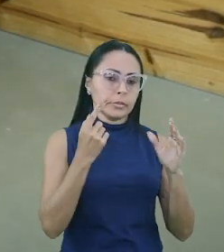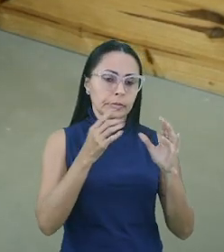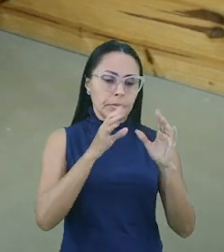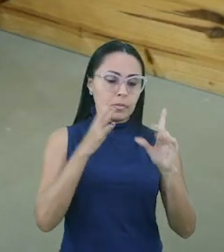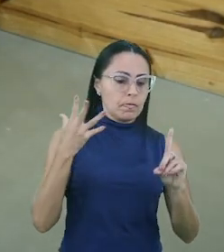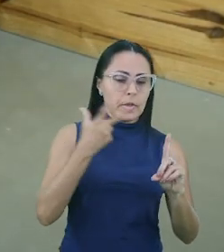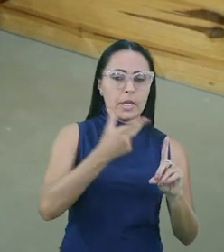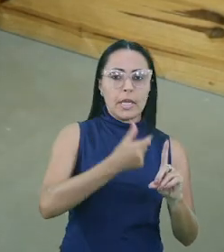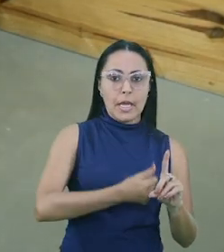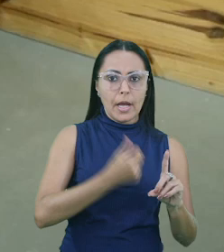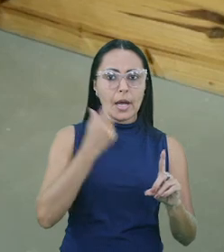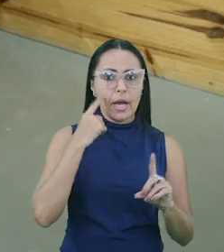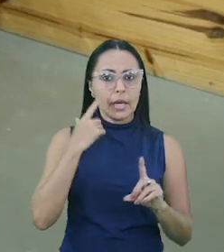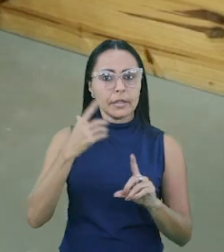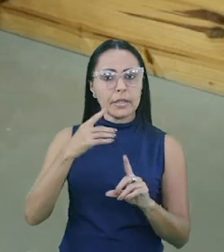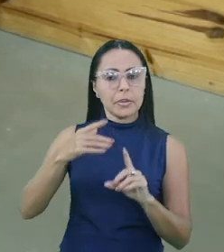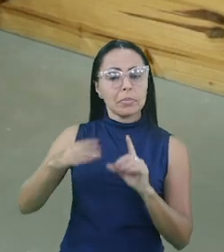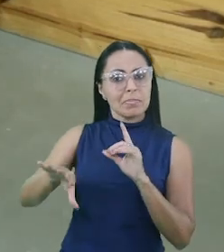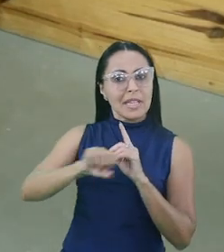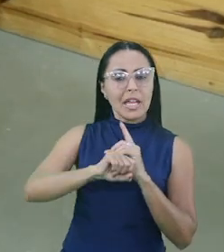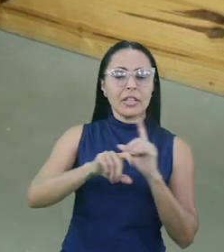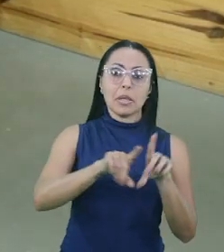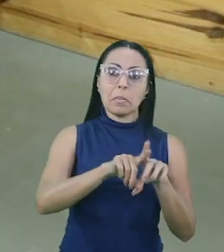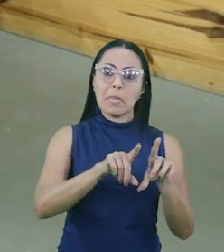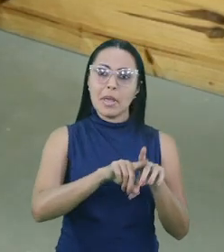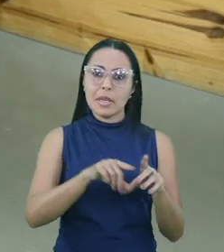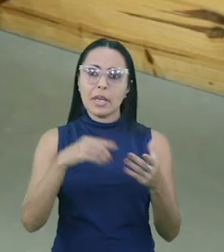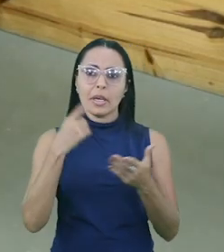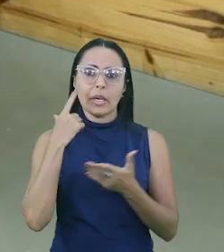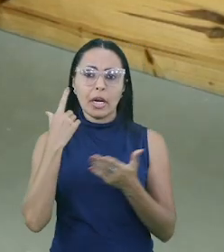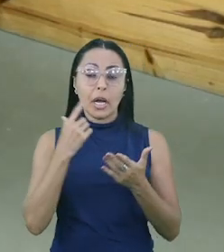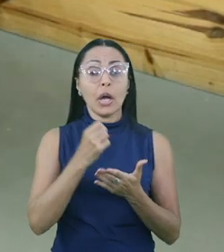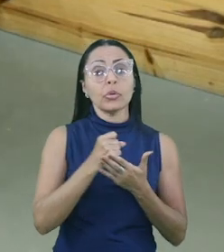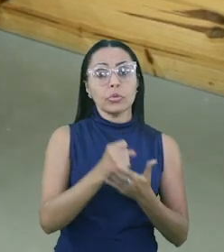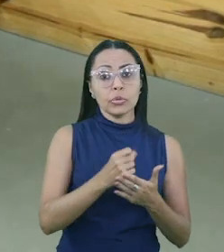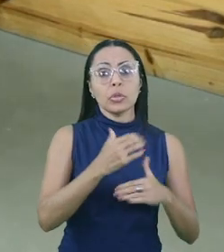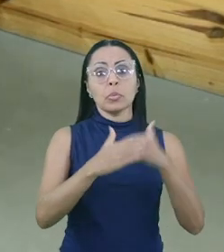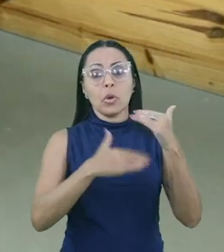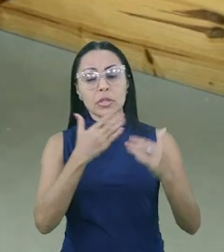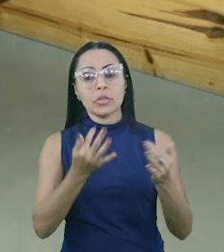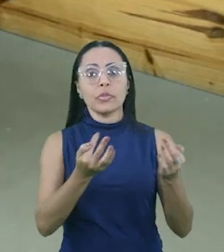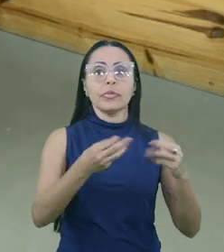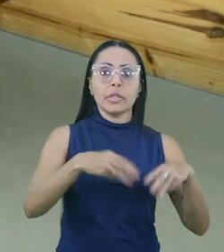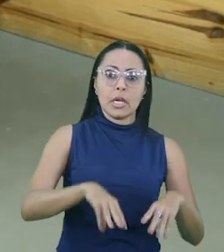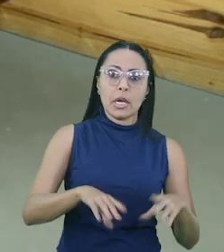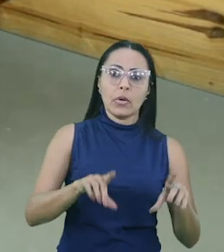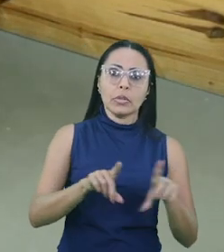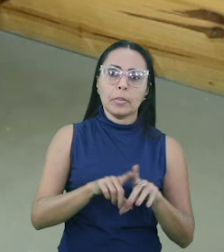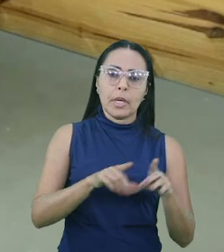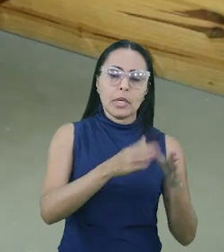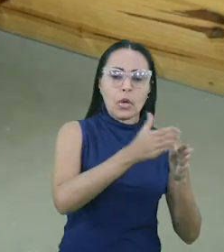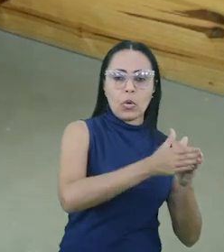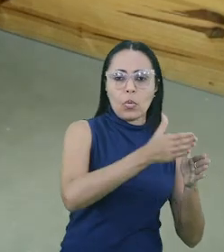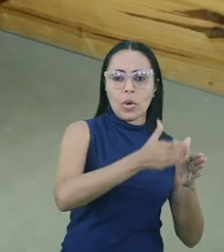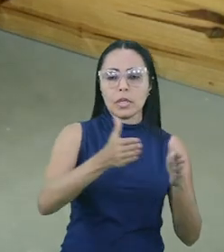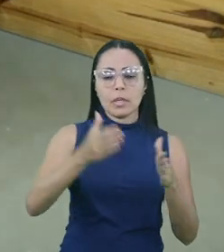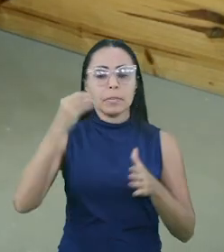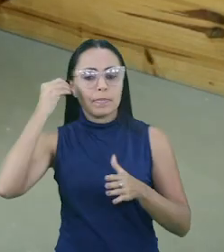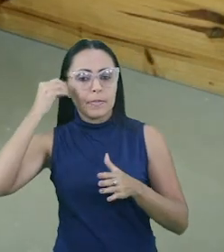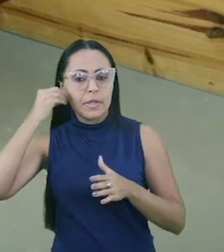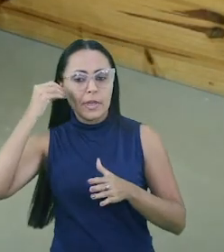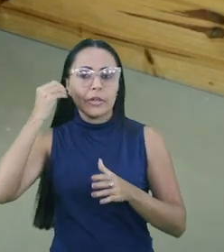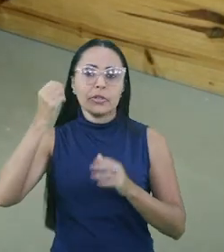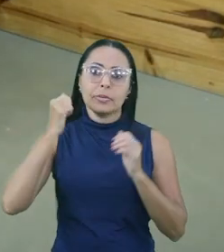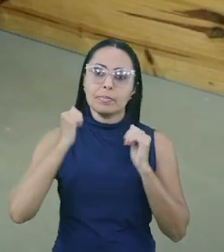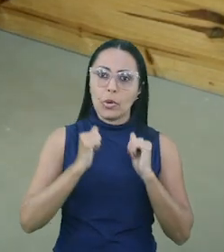Sim. É, e aí ajuda nesse processo final e talvez até pular algumas etapas de teste, sabe? Eu